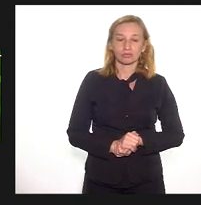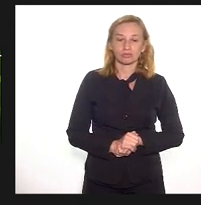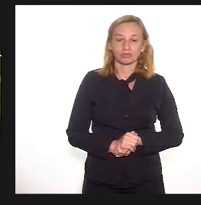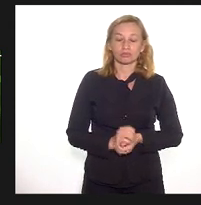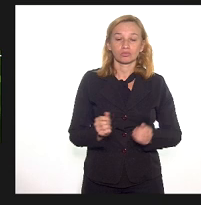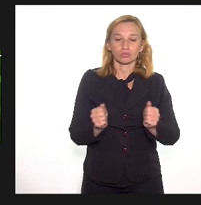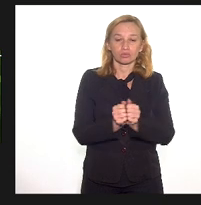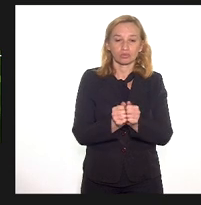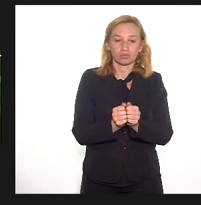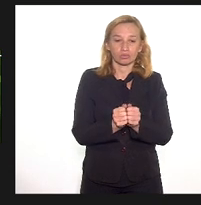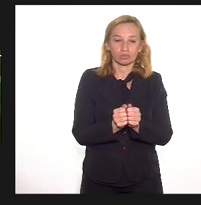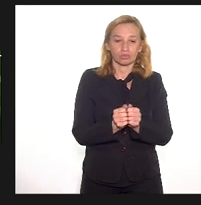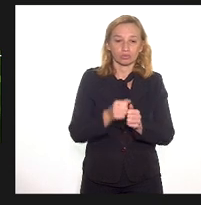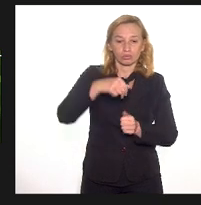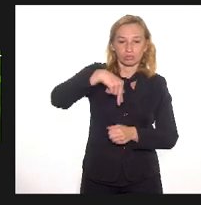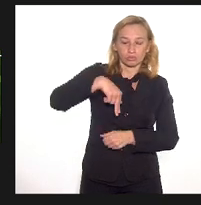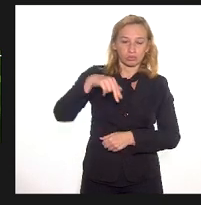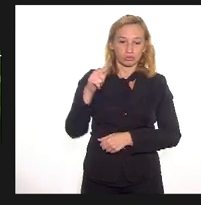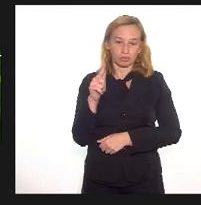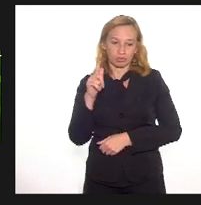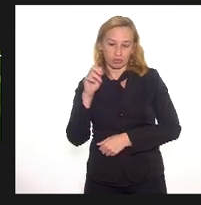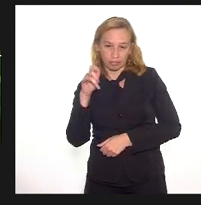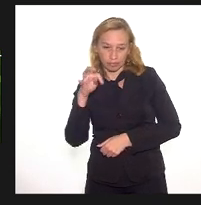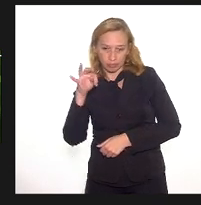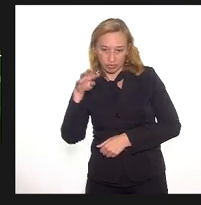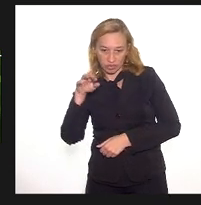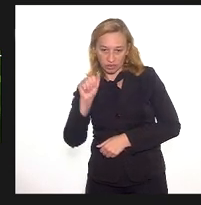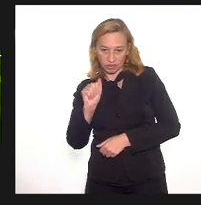conjuntamente com as negativas